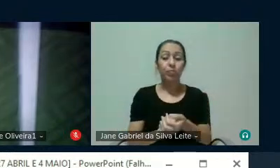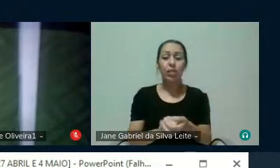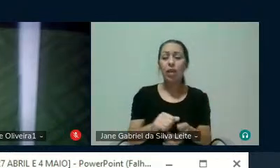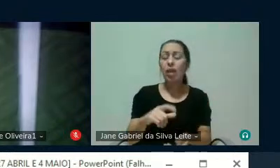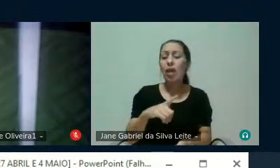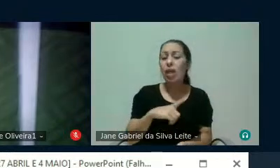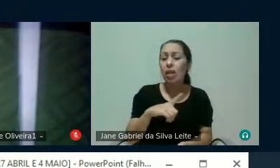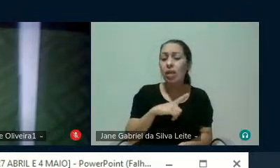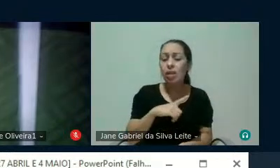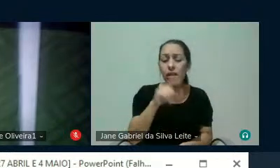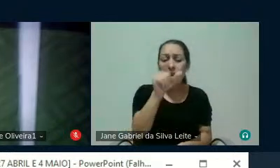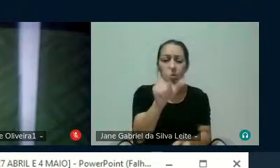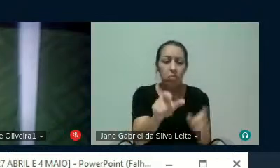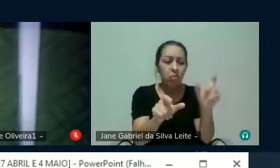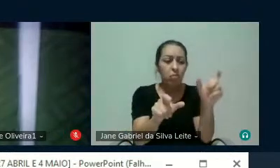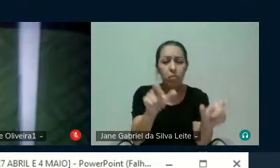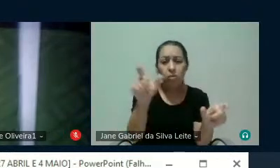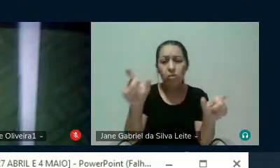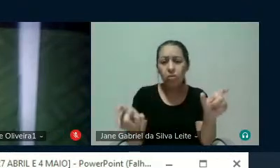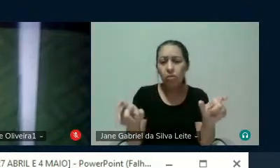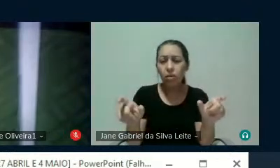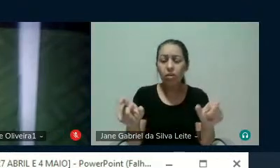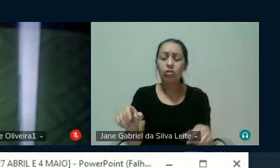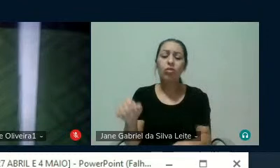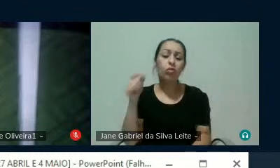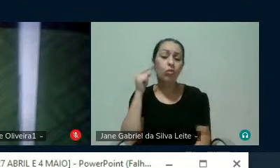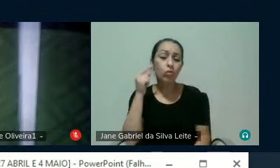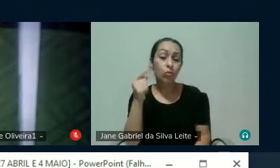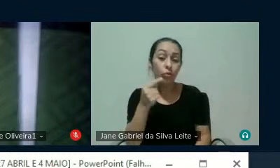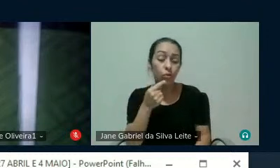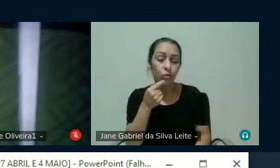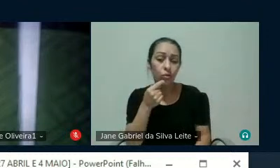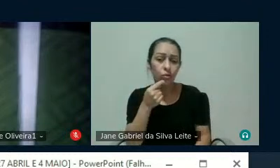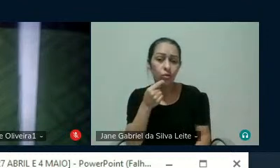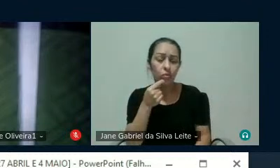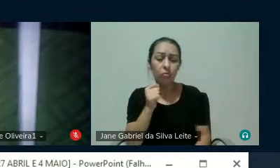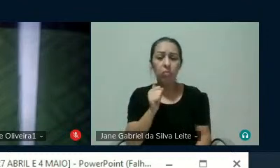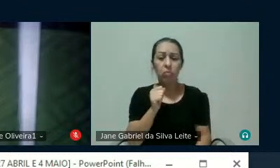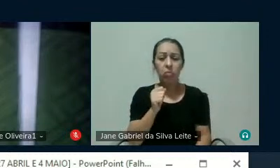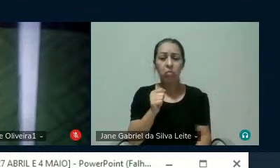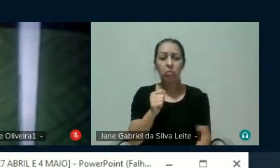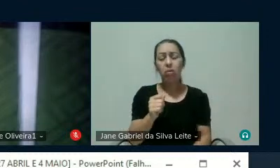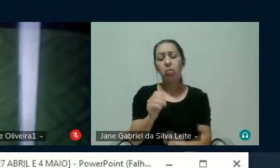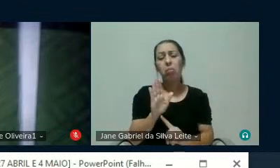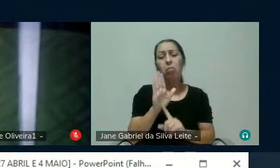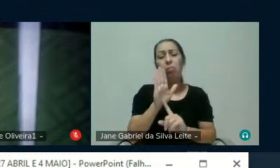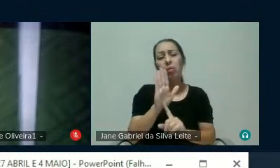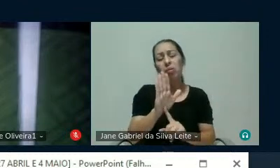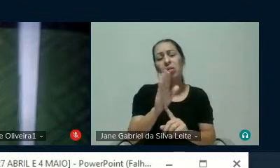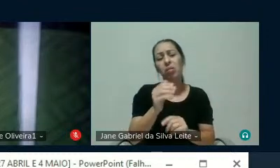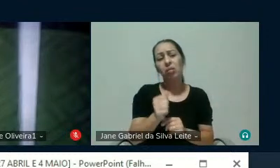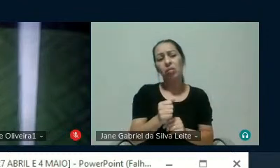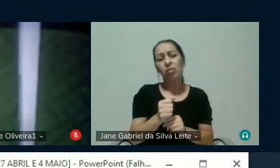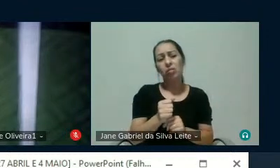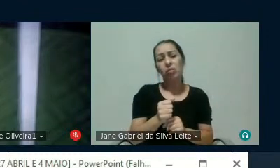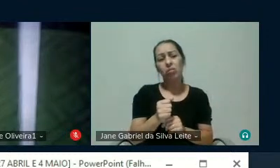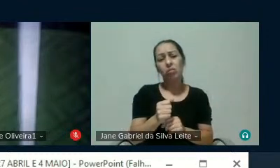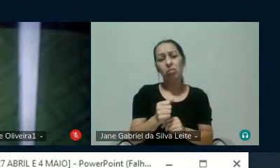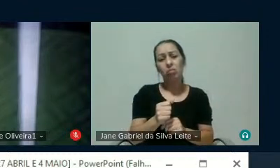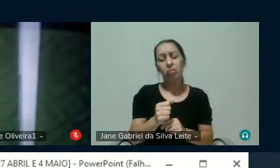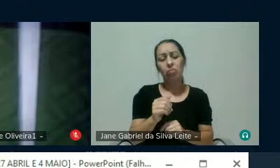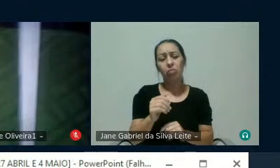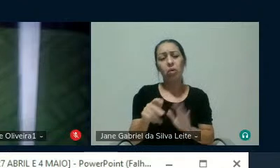né, que surdos por causa da autorrepresentação, que existe uma representação do surdo dentro da